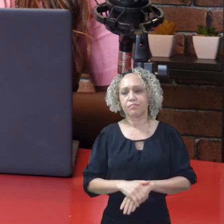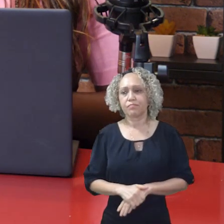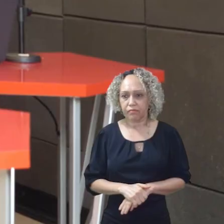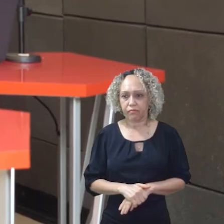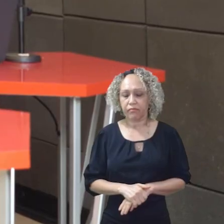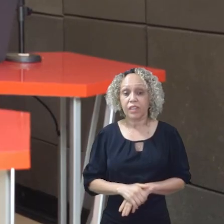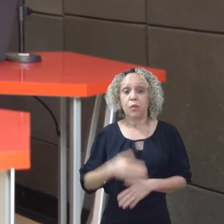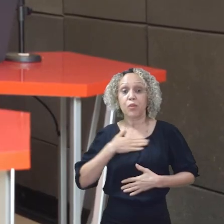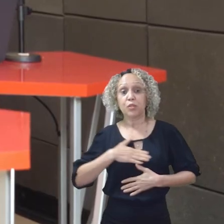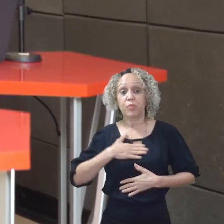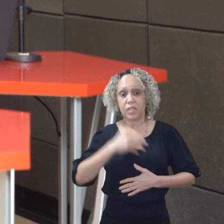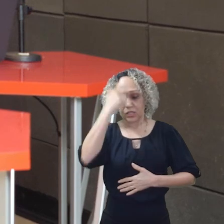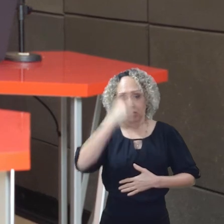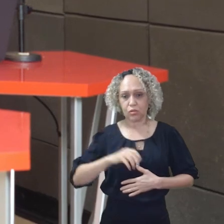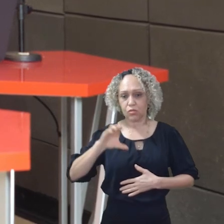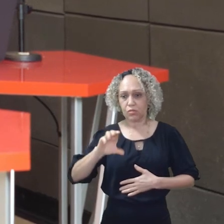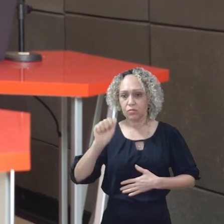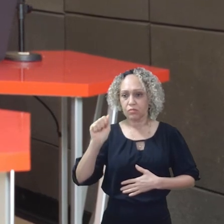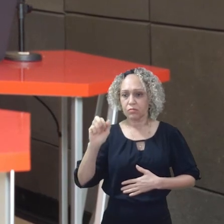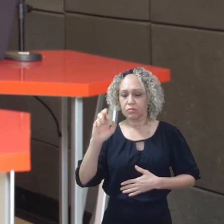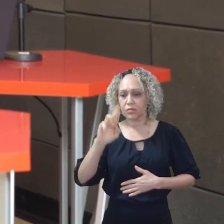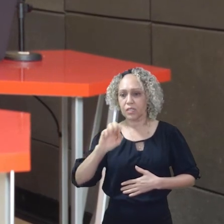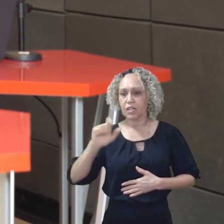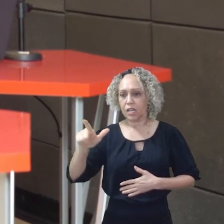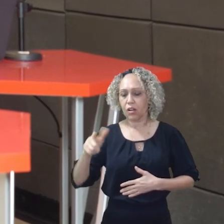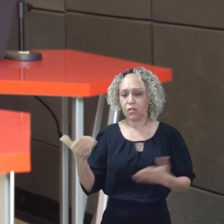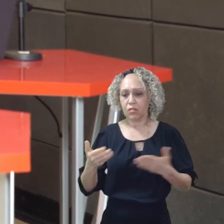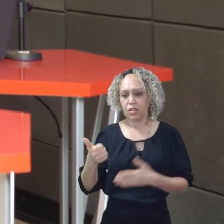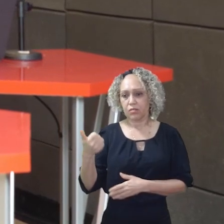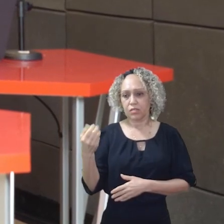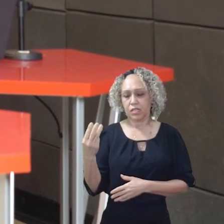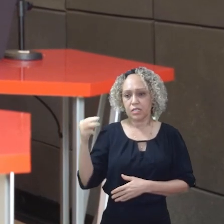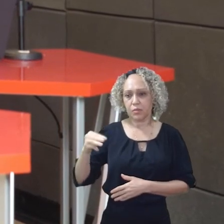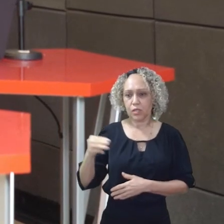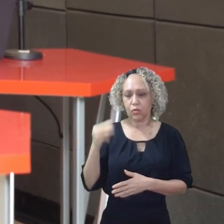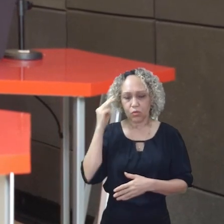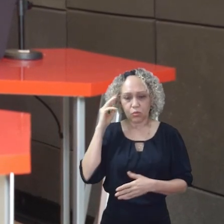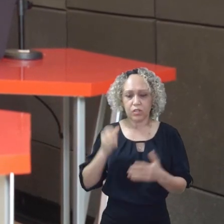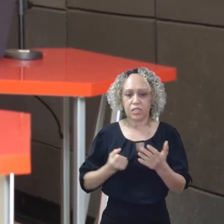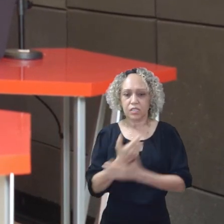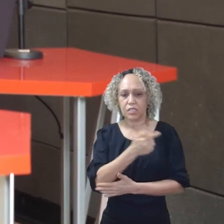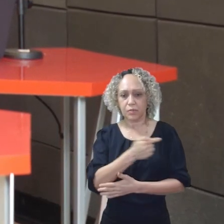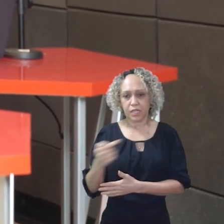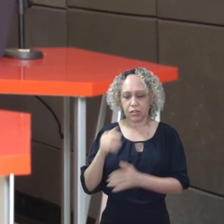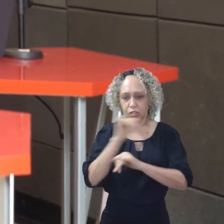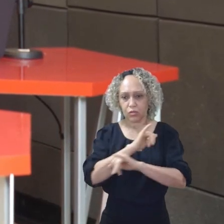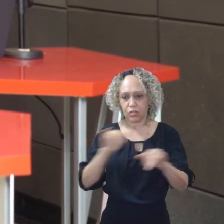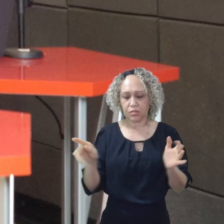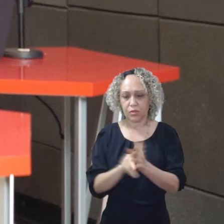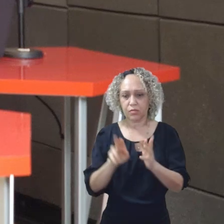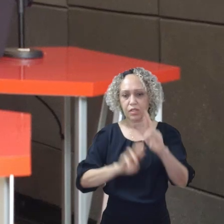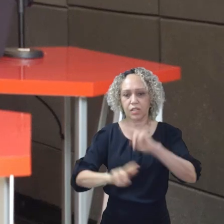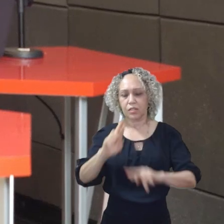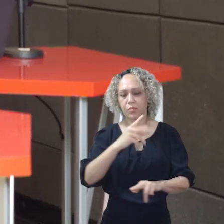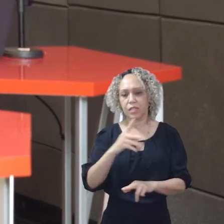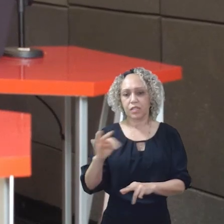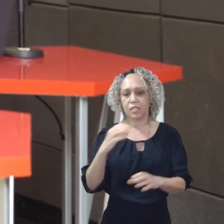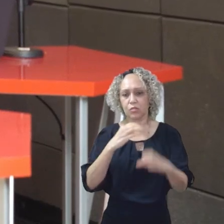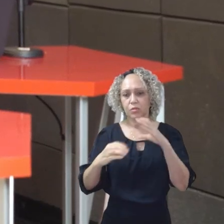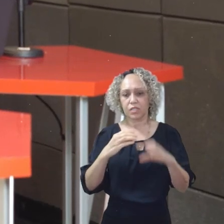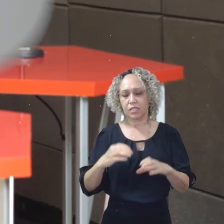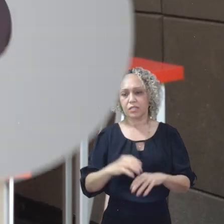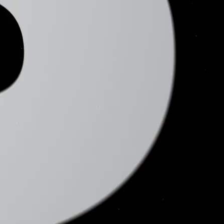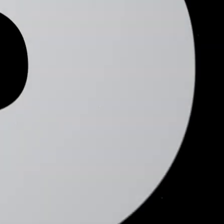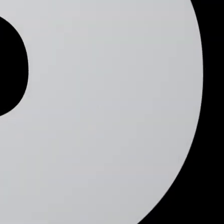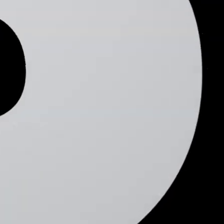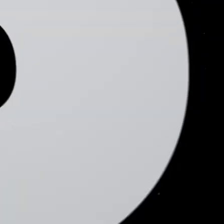mais. Muito prazer, eu sou Carol Brito e esse é o 13 Minutos, o podcast semanal de notícias da rede PT de